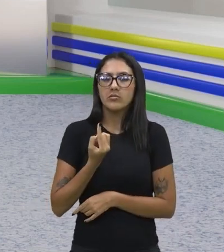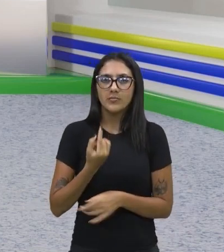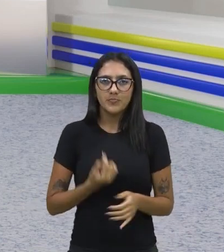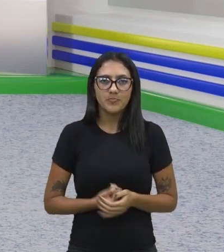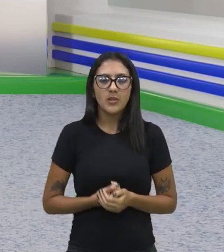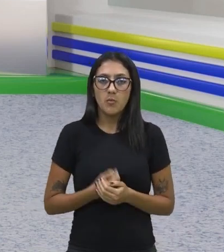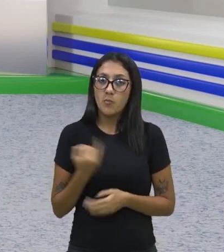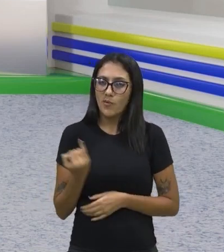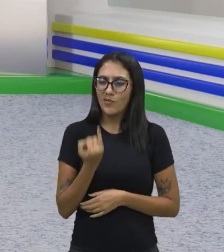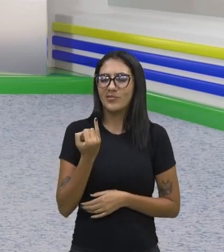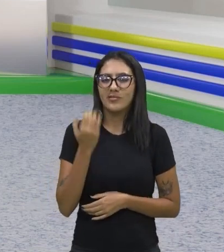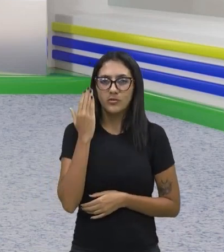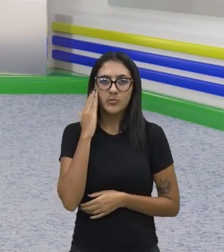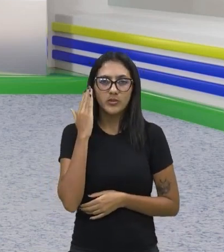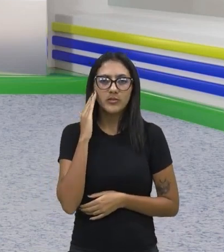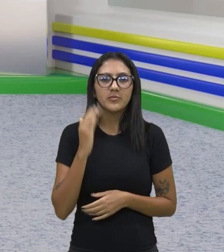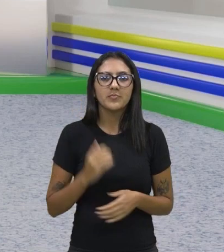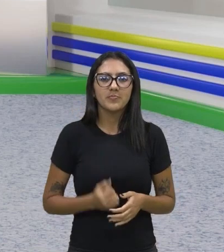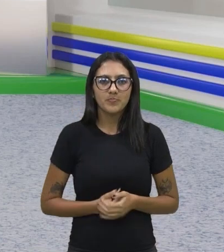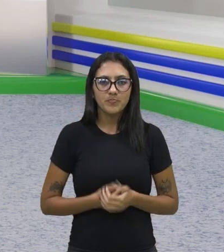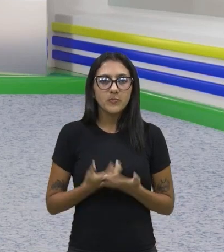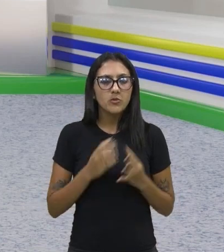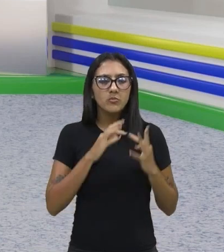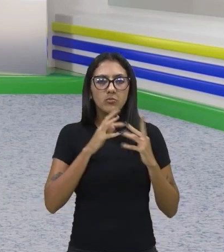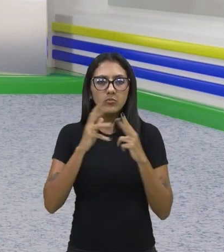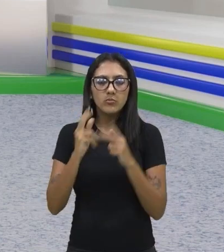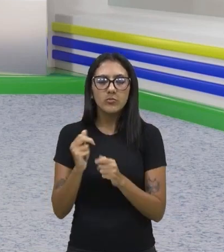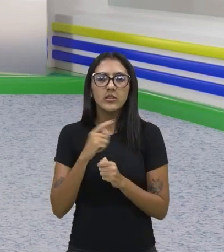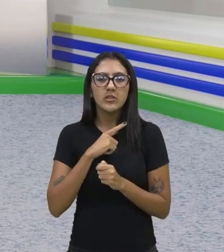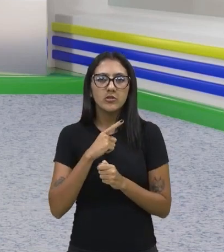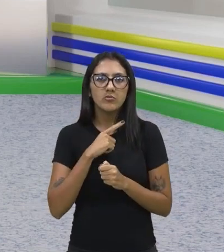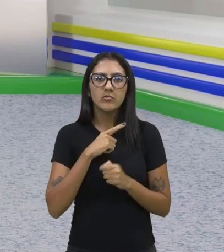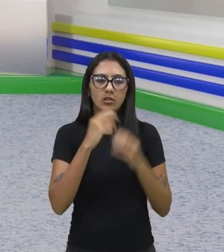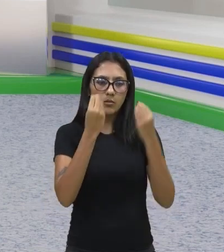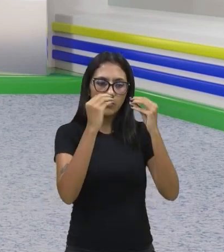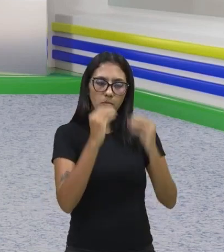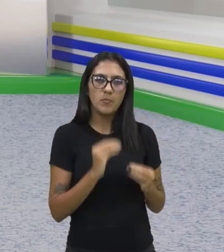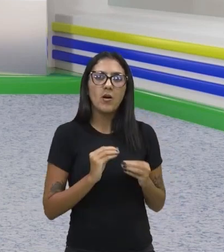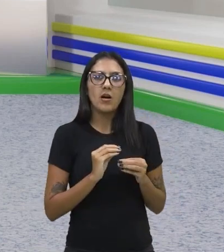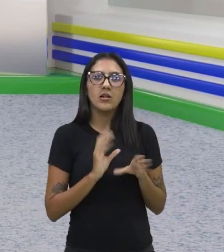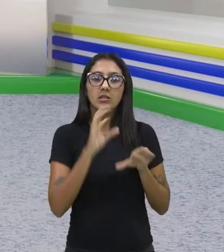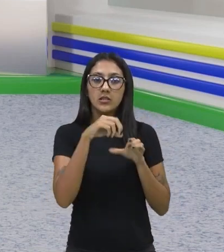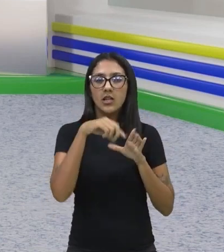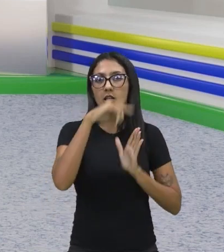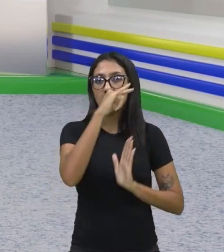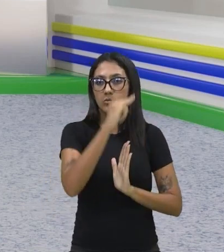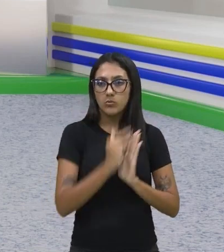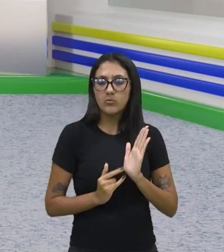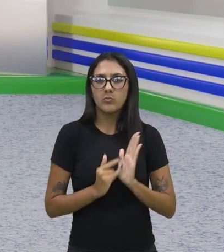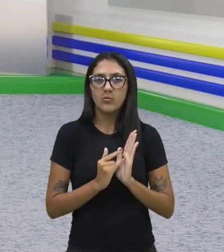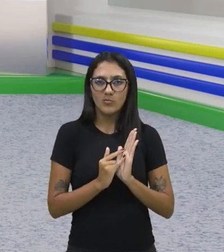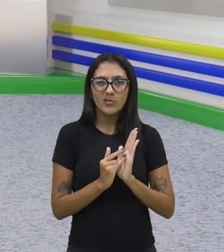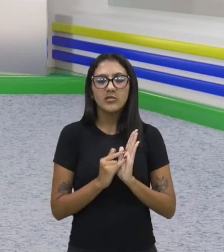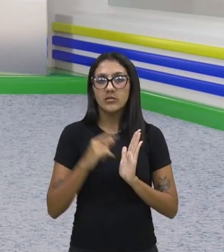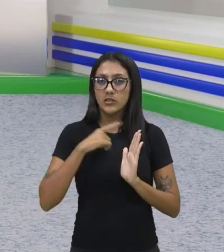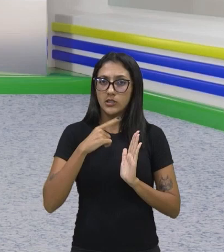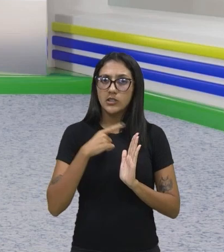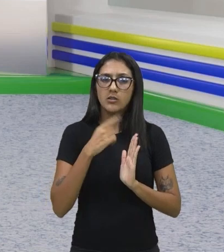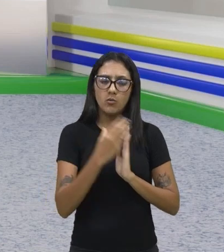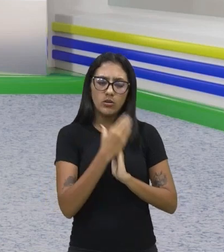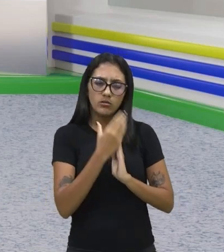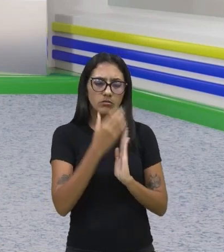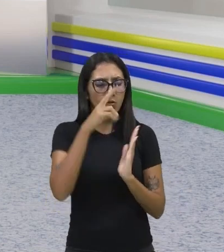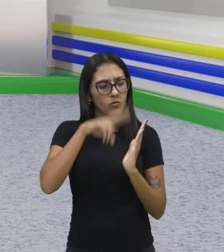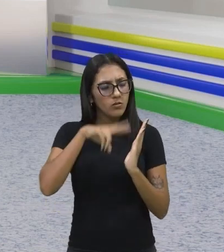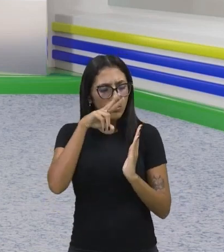também. E tudo isso, né, professora Cristiane, vem indicado no plano de aula de vocês, vem essas orientações, vocês vão ter um momento na